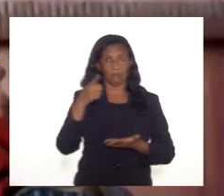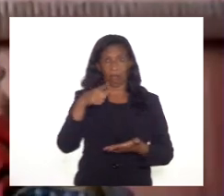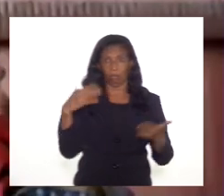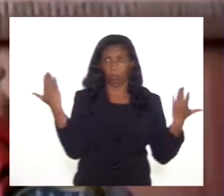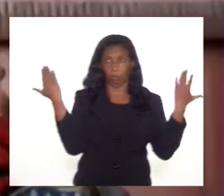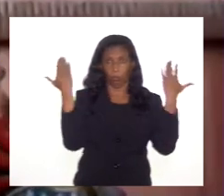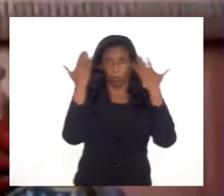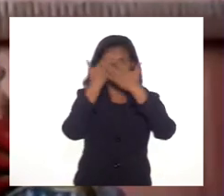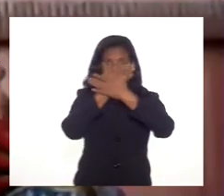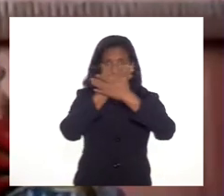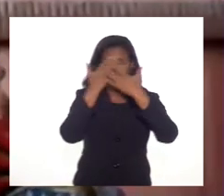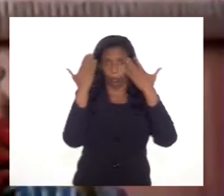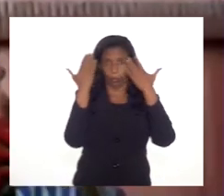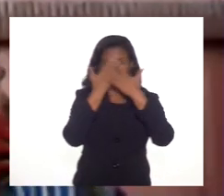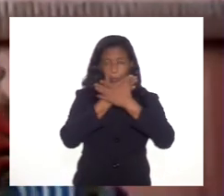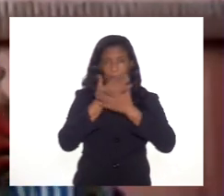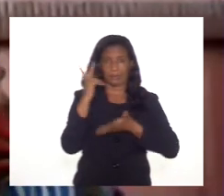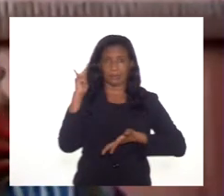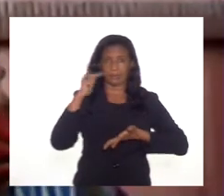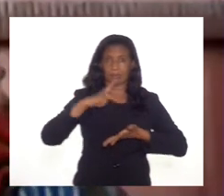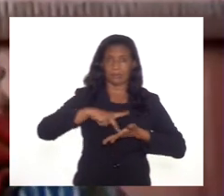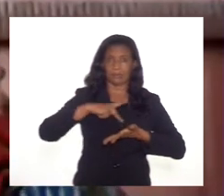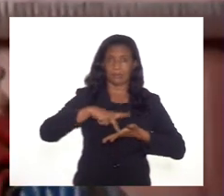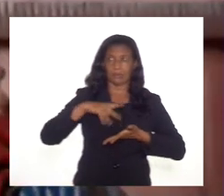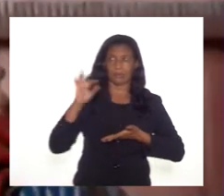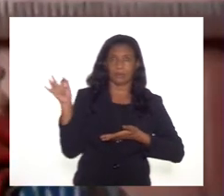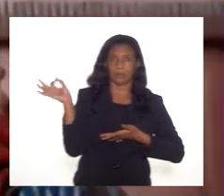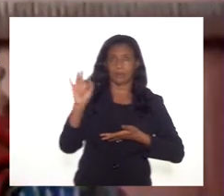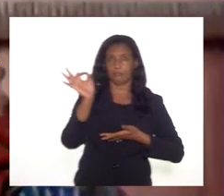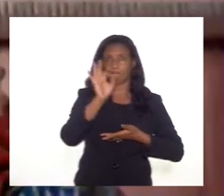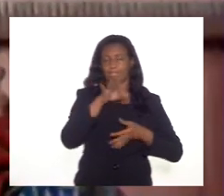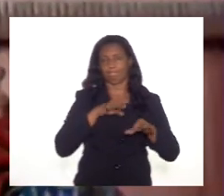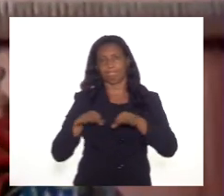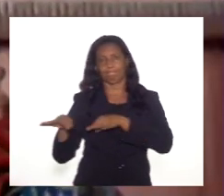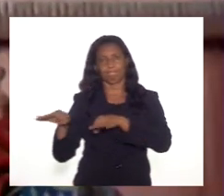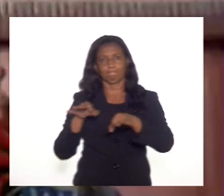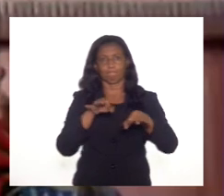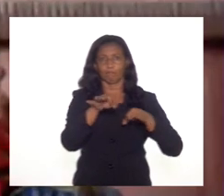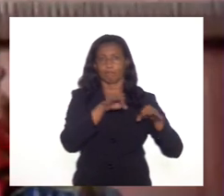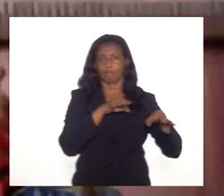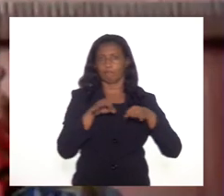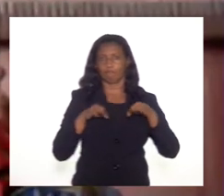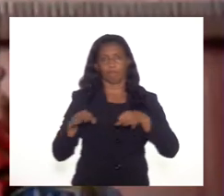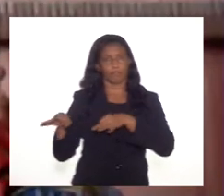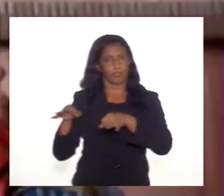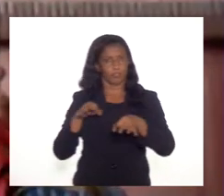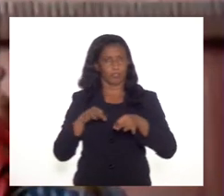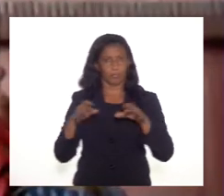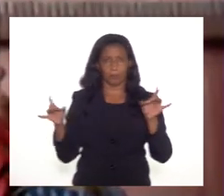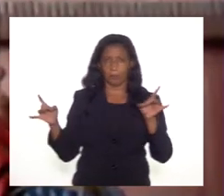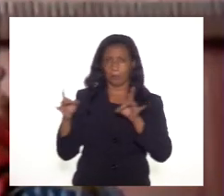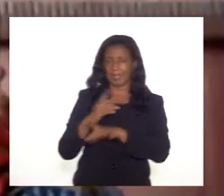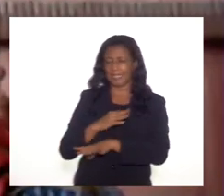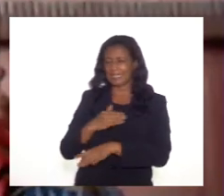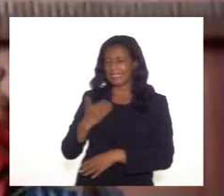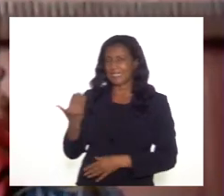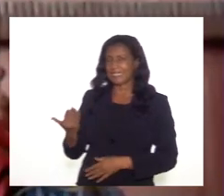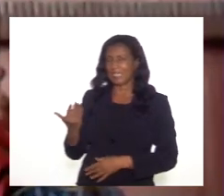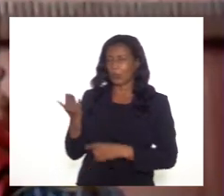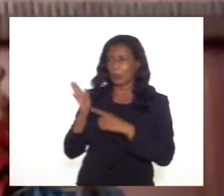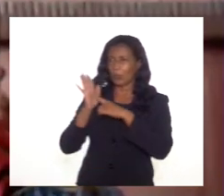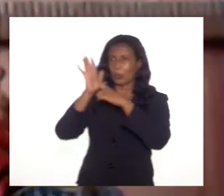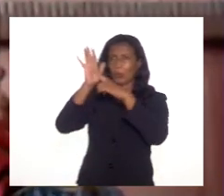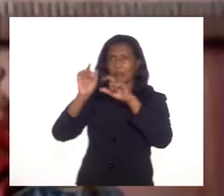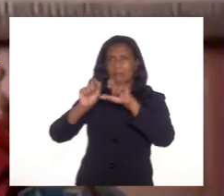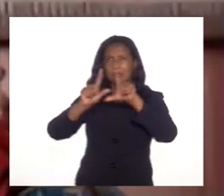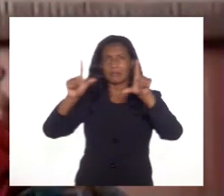concretamente nenhum plano de contingenciamento, nenhuma apresentação